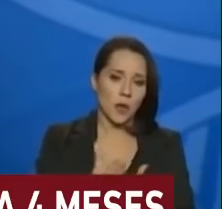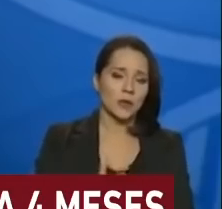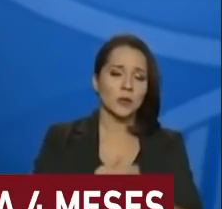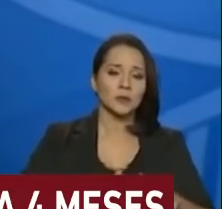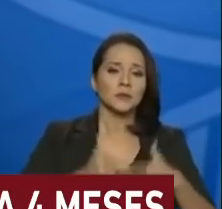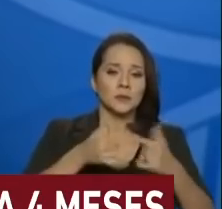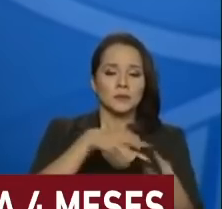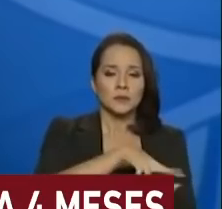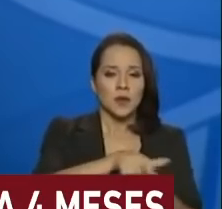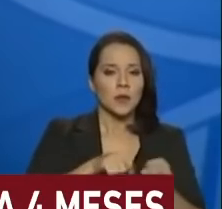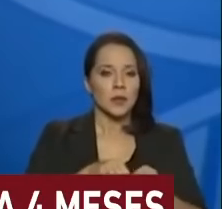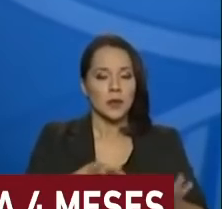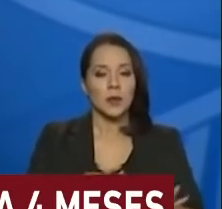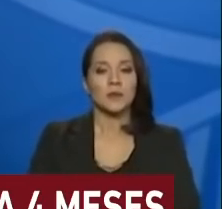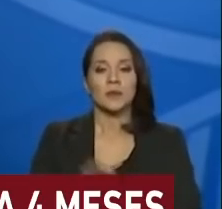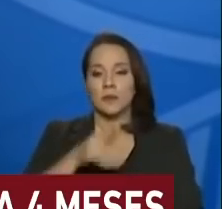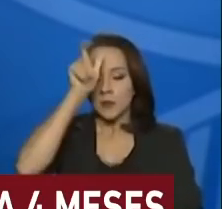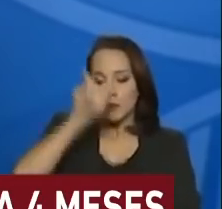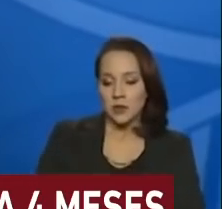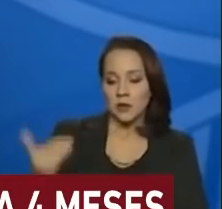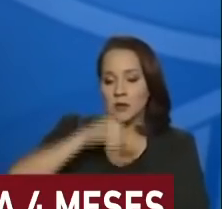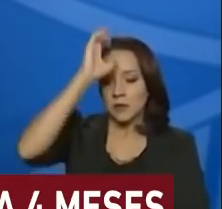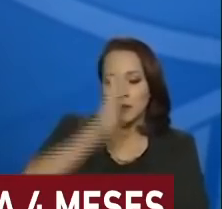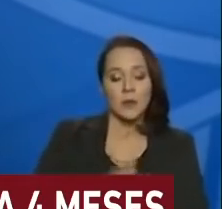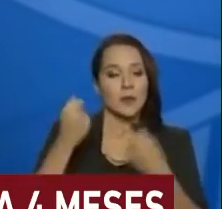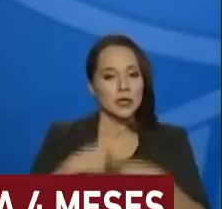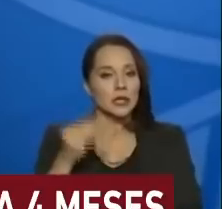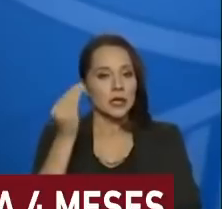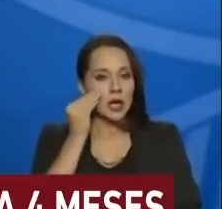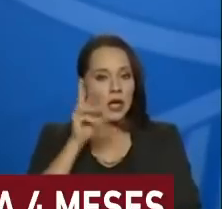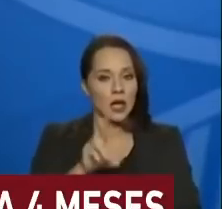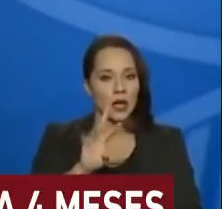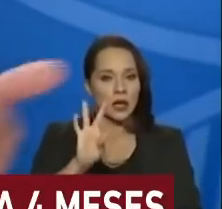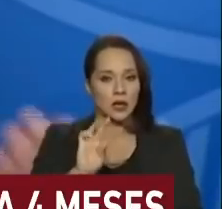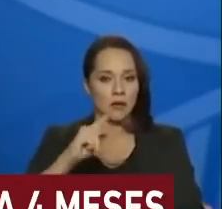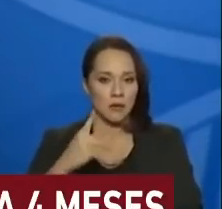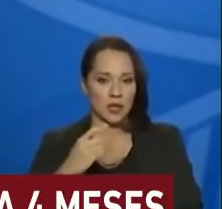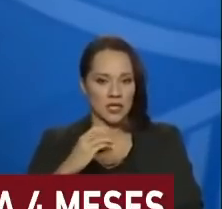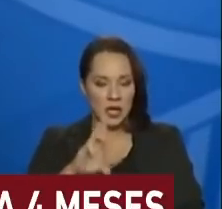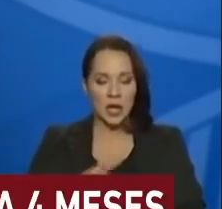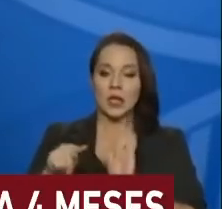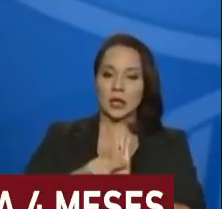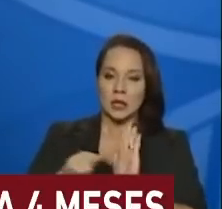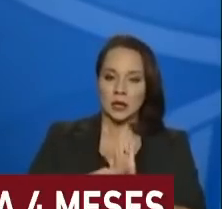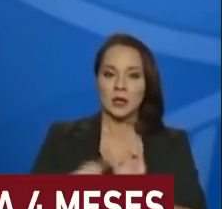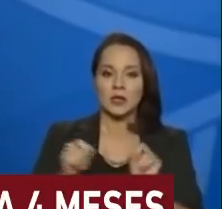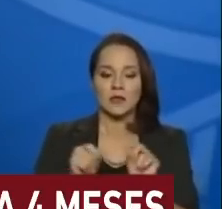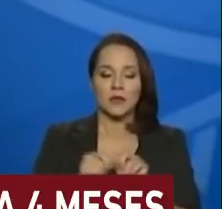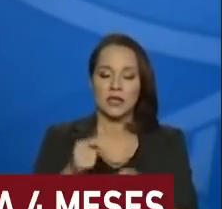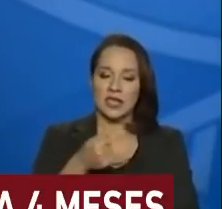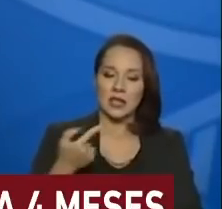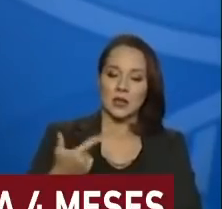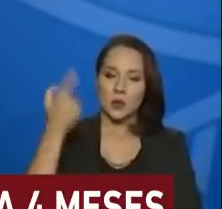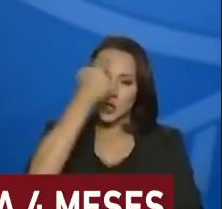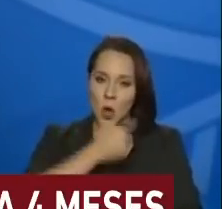terceira dose de 5 para 4 meses. A dose de reforço é fundamental para frear o avanço de novas variantes e